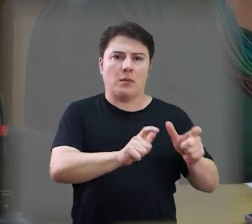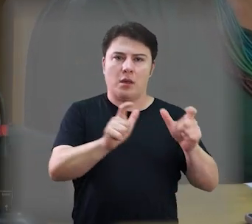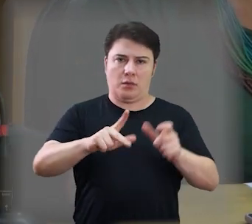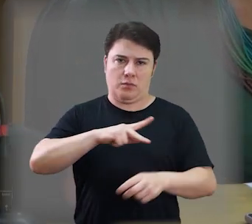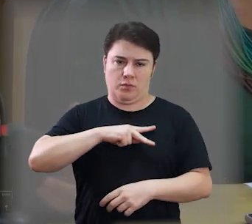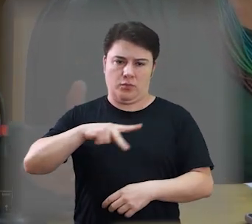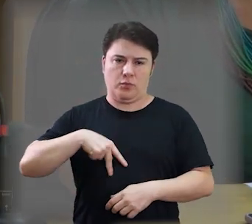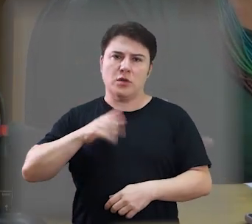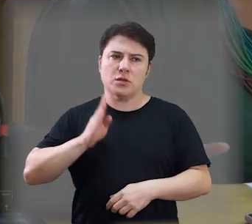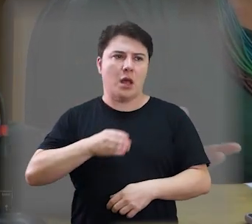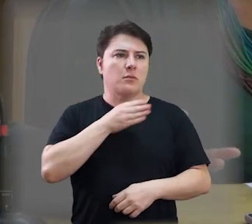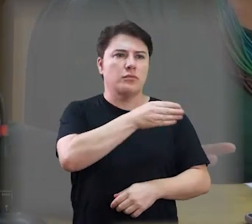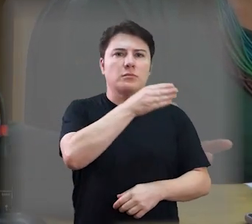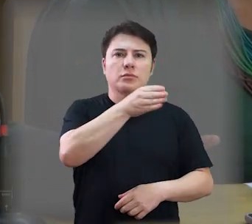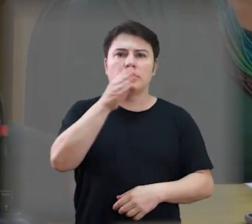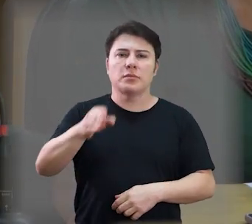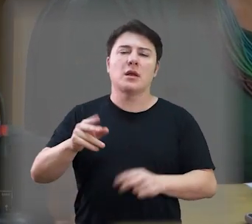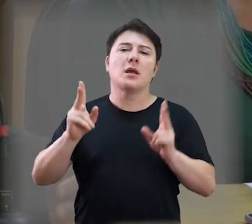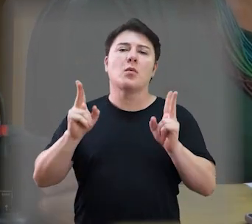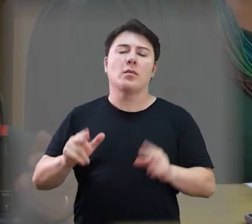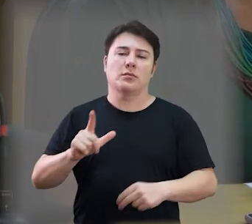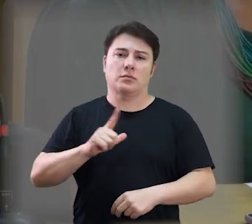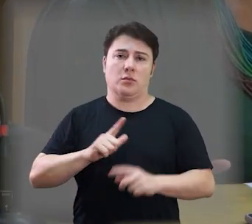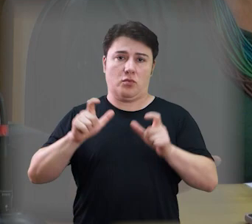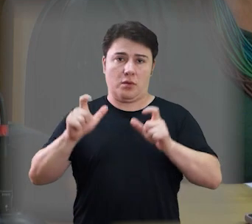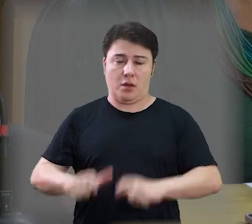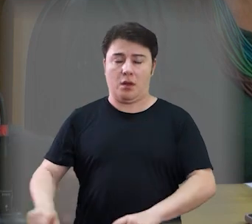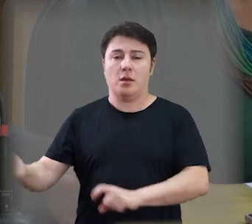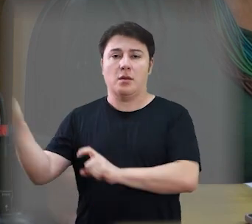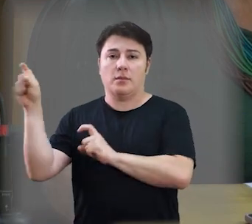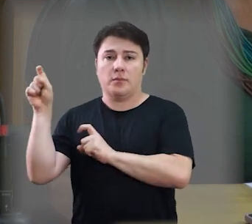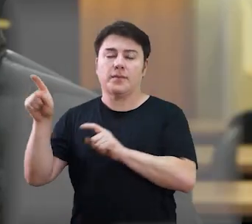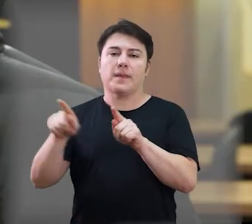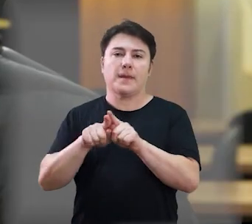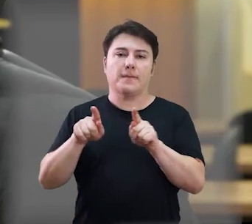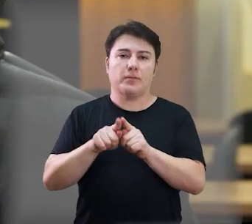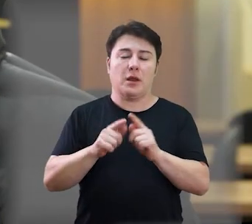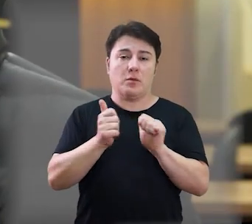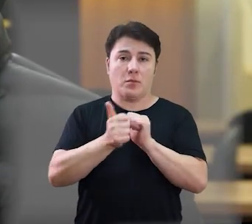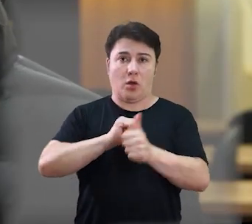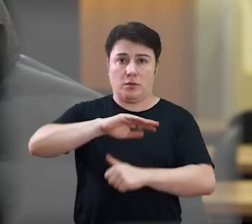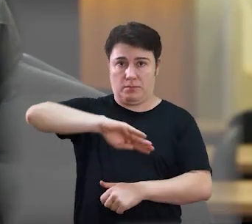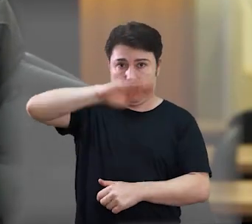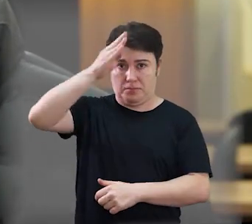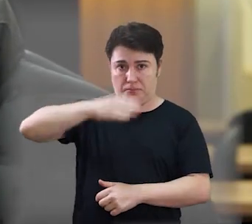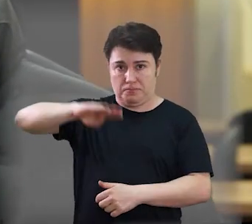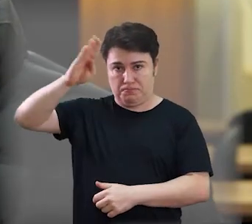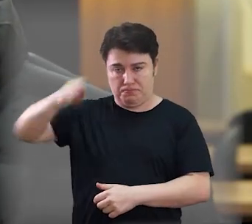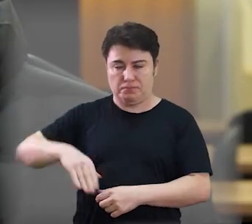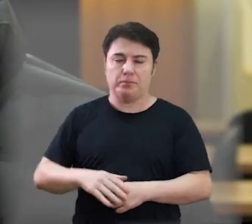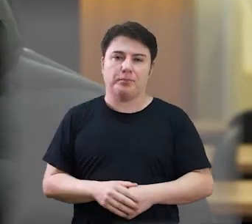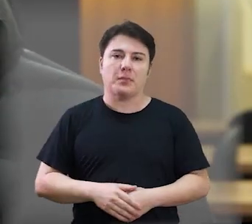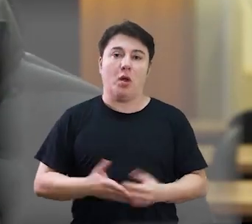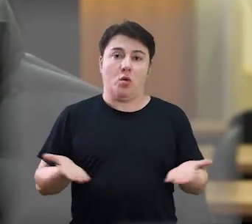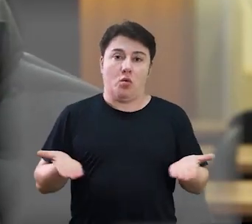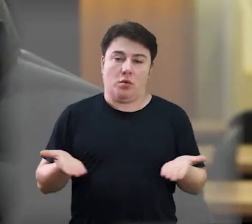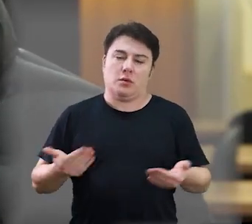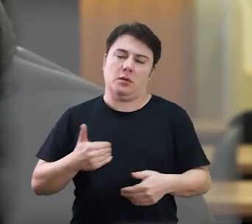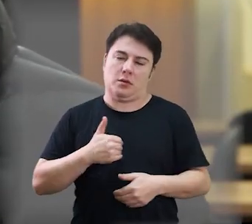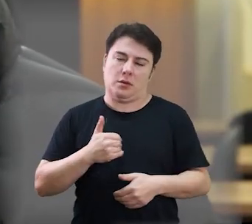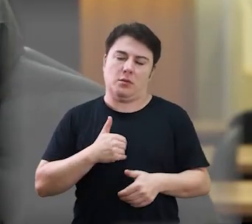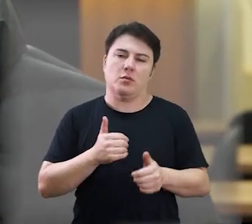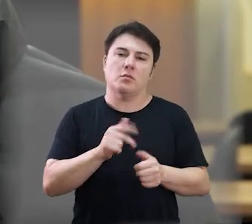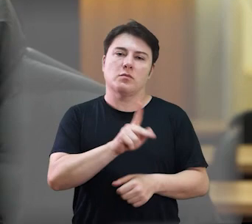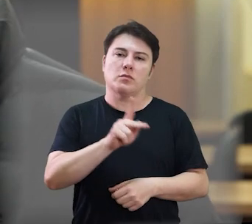espaços públicos da cidade, como o Parque Pinheirinho e o Gigantão. Eu sou filho dessa ocupação. Eu sou professor de